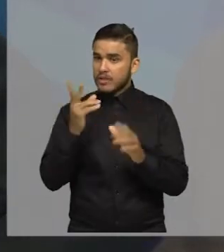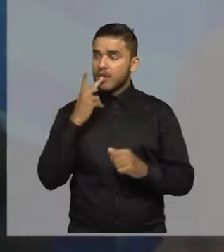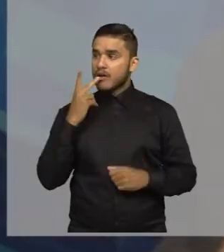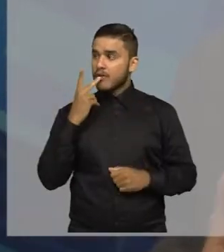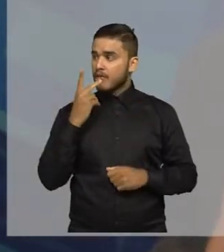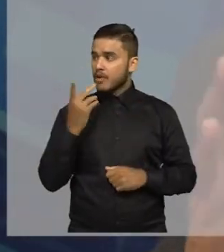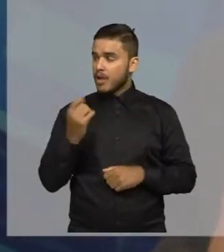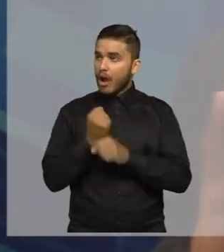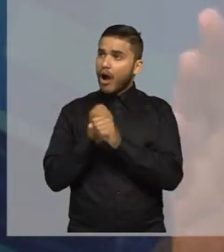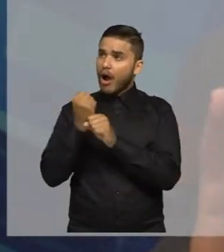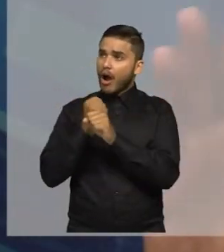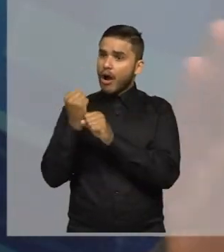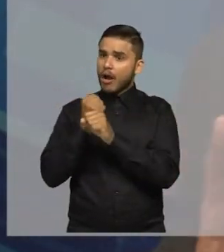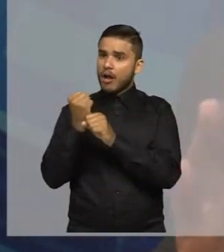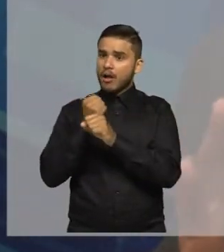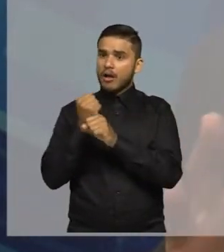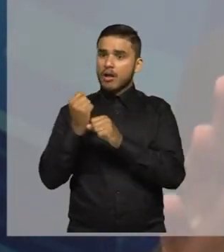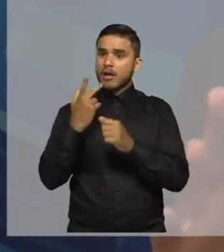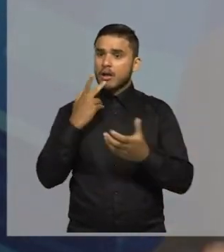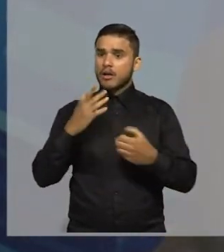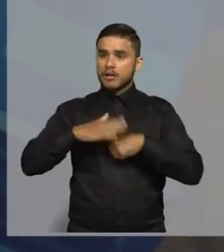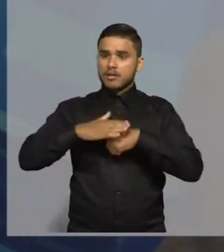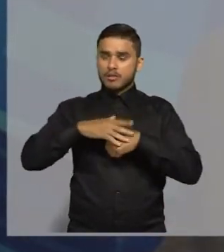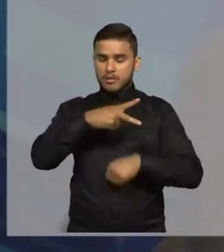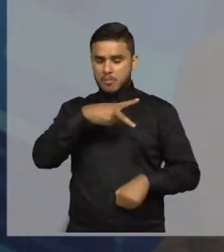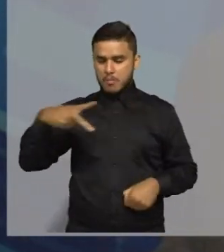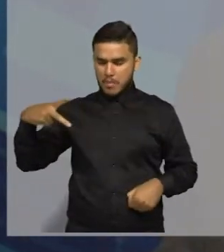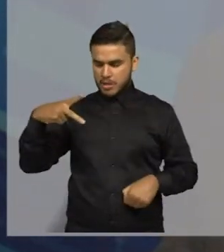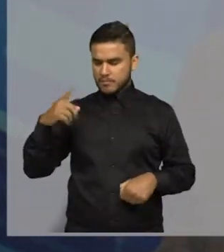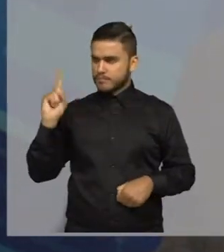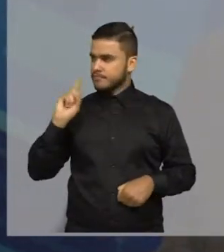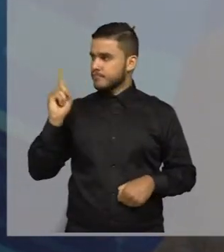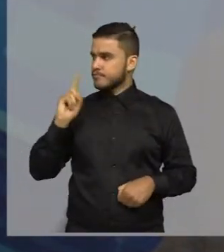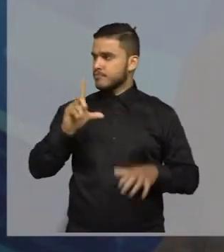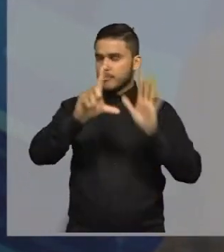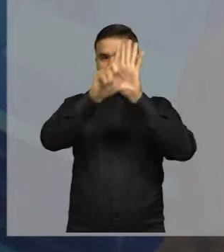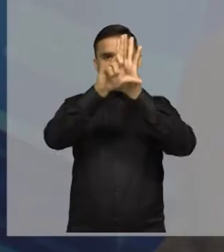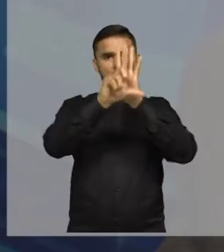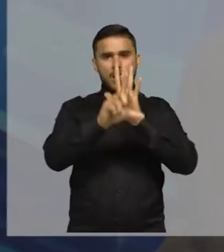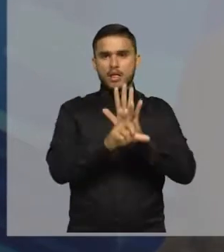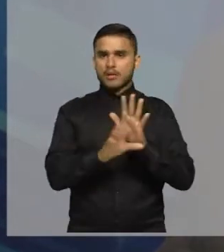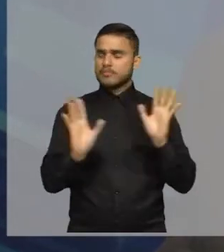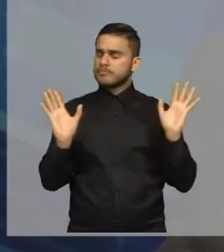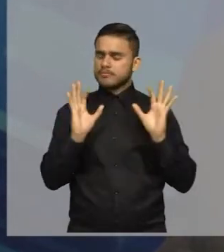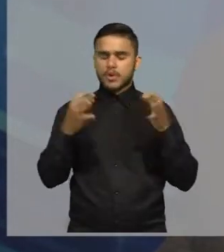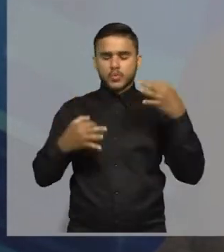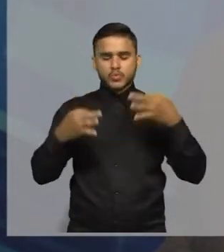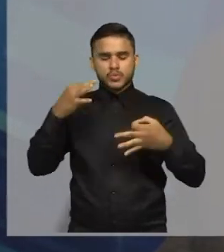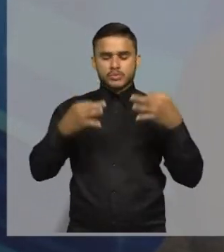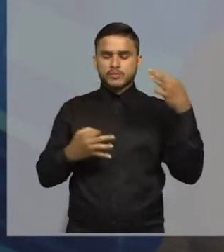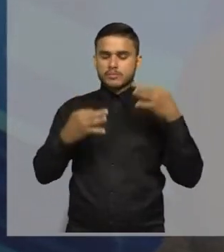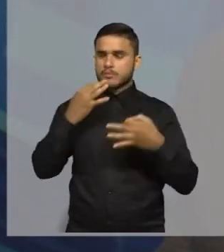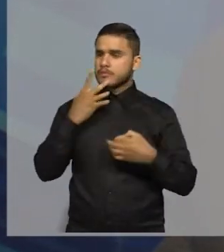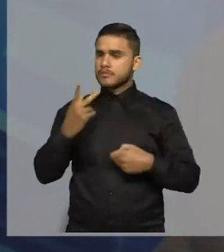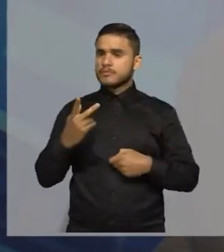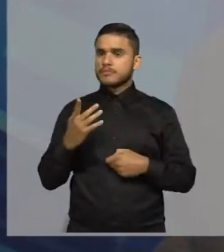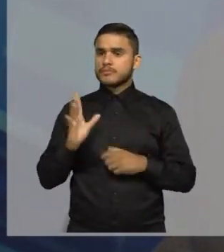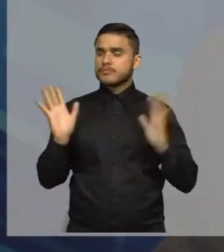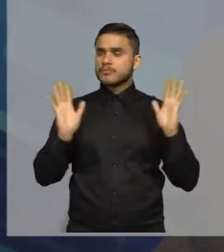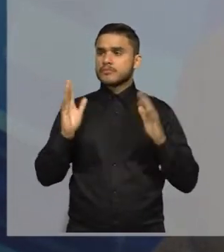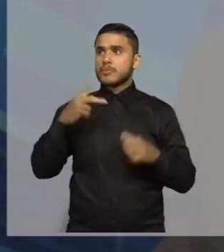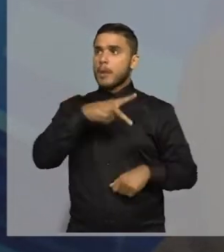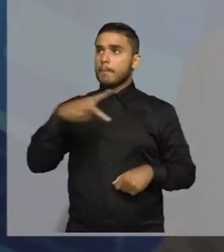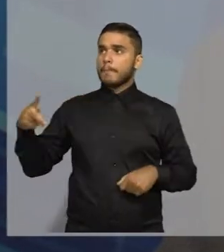isso. Não, isso aí não depende do Poder Executivo, já existe uma legislação sobre isso, o Judiciário é quem controla essa questão.